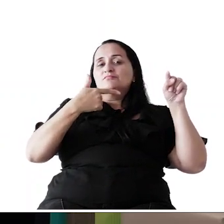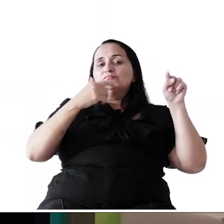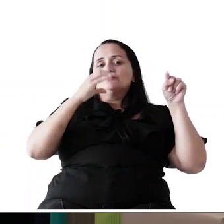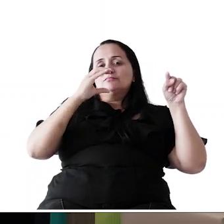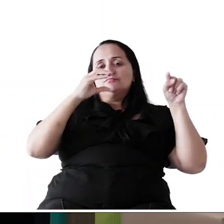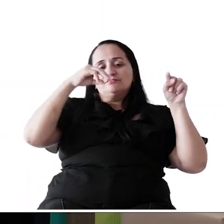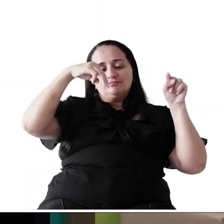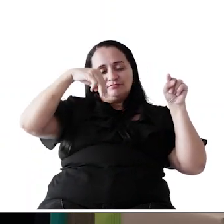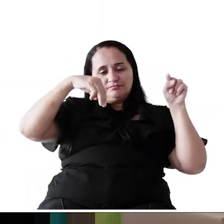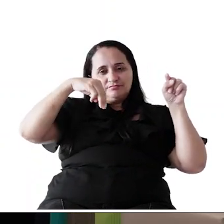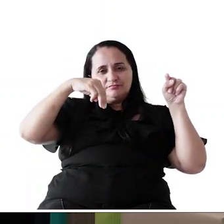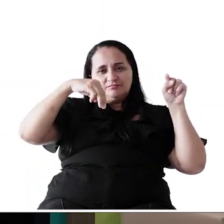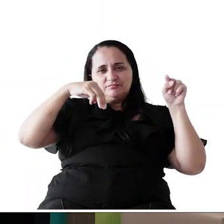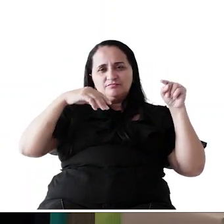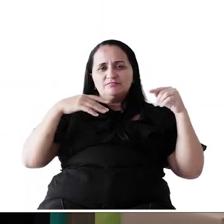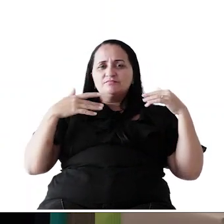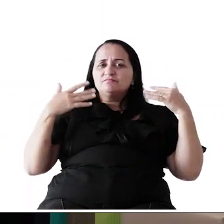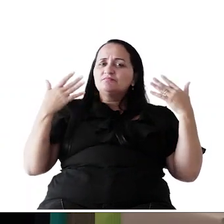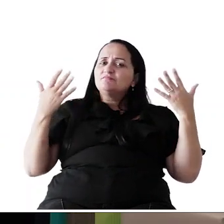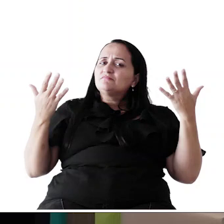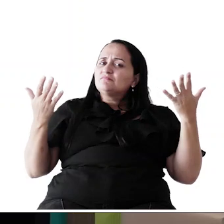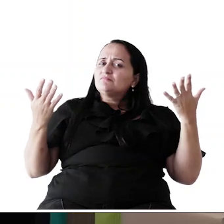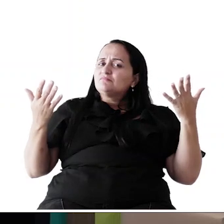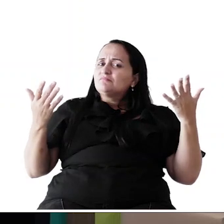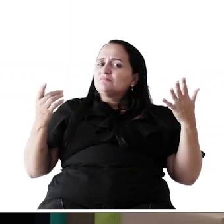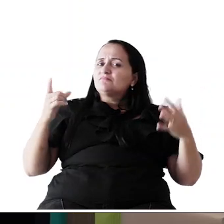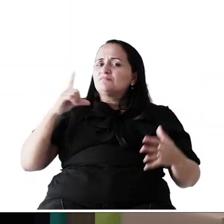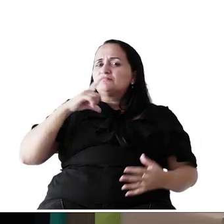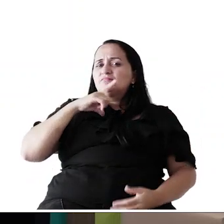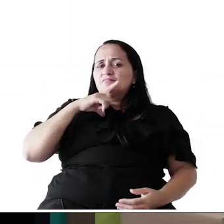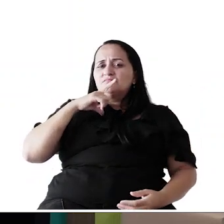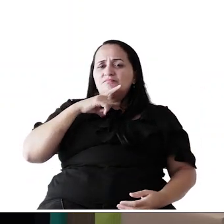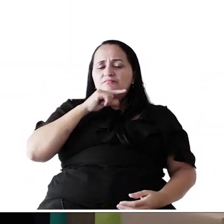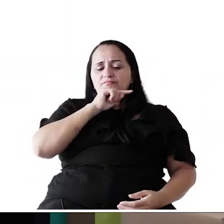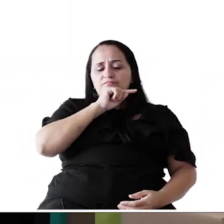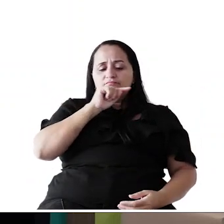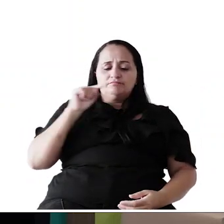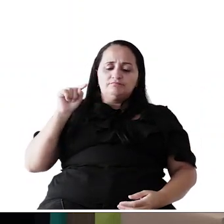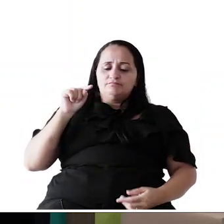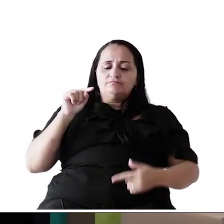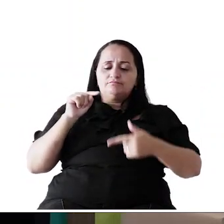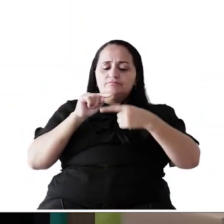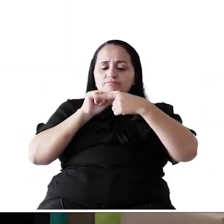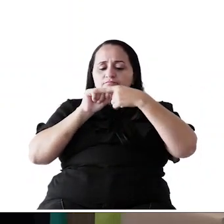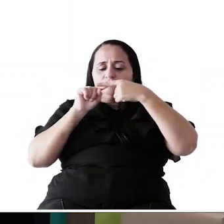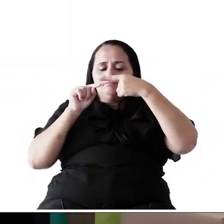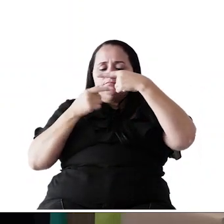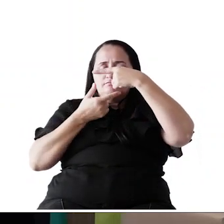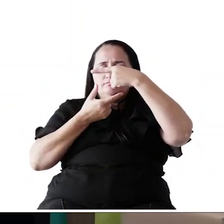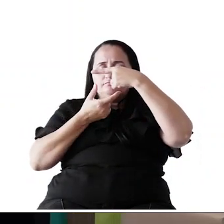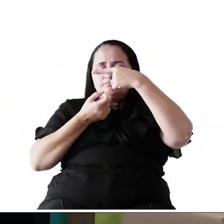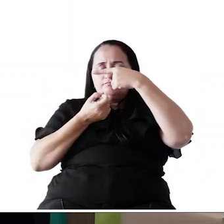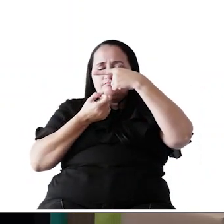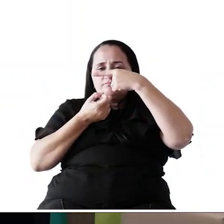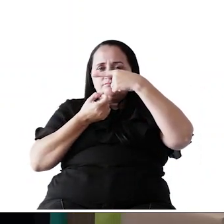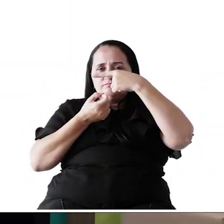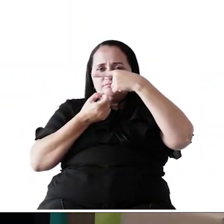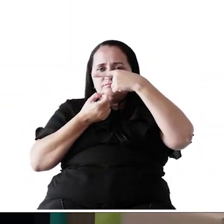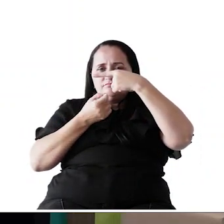12 centímetros. Então, se eu tenho o meu todo são